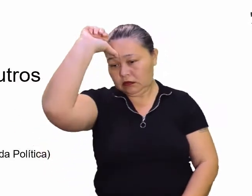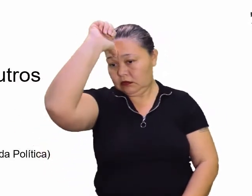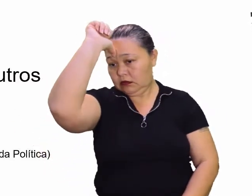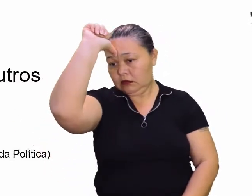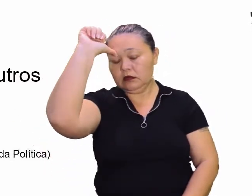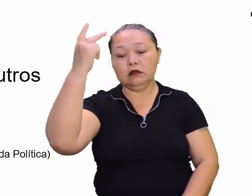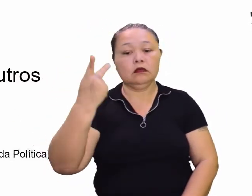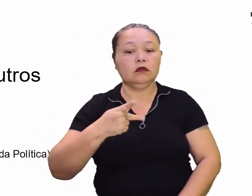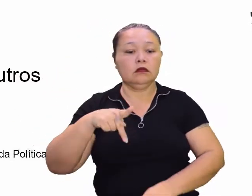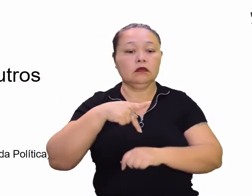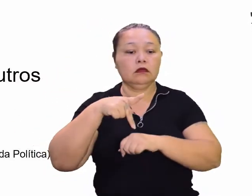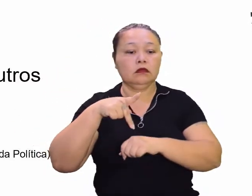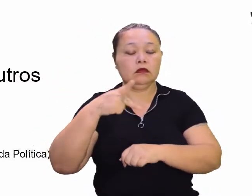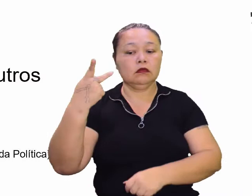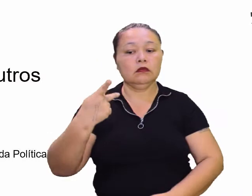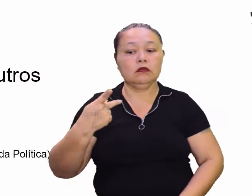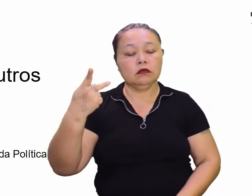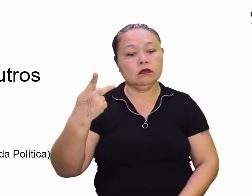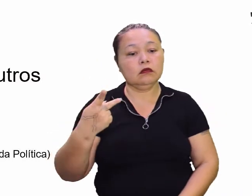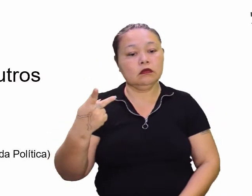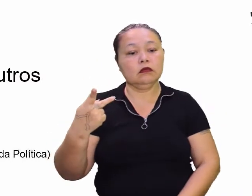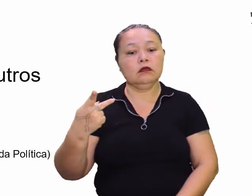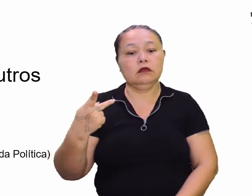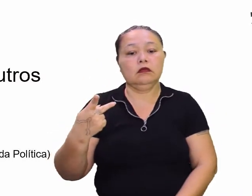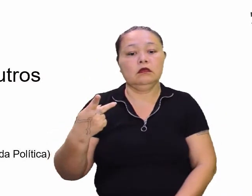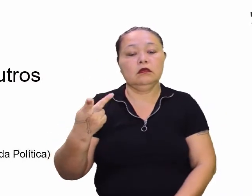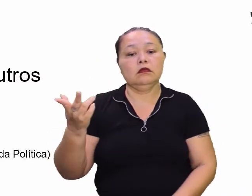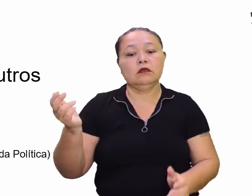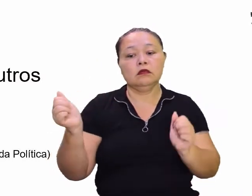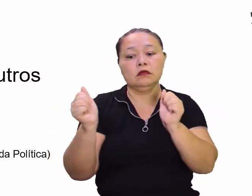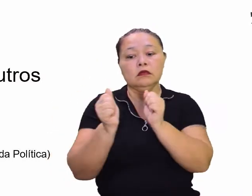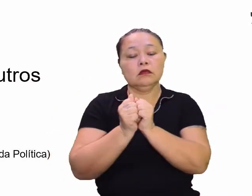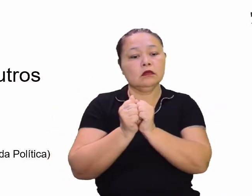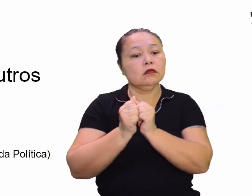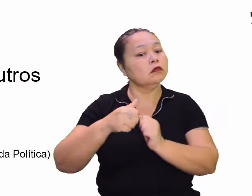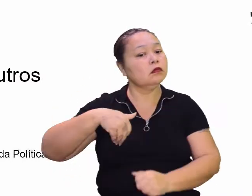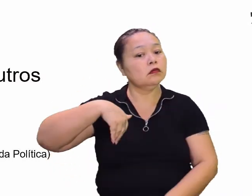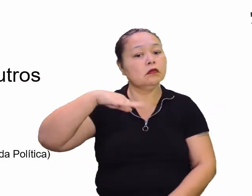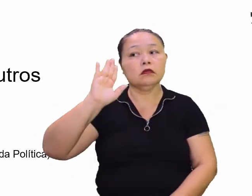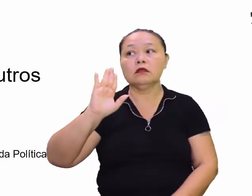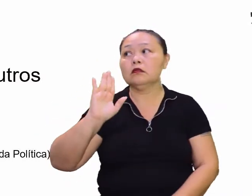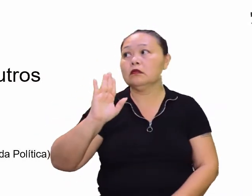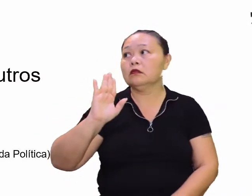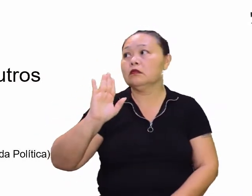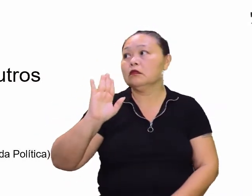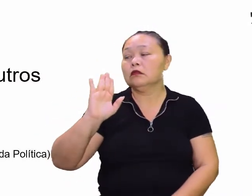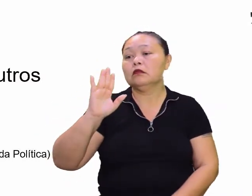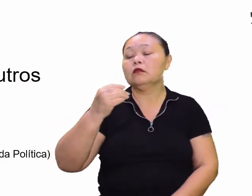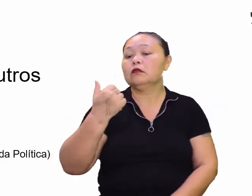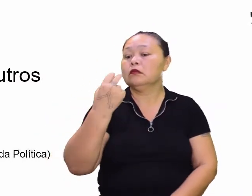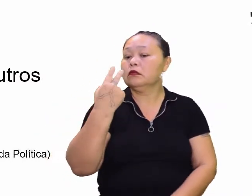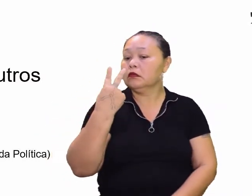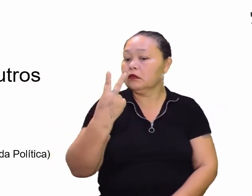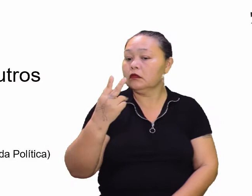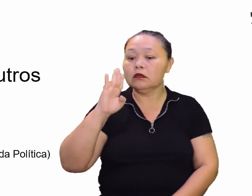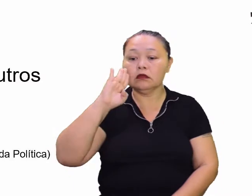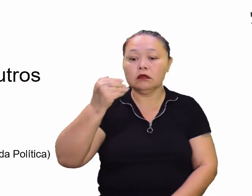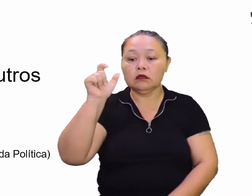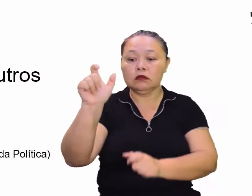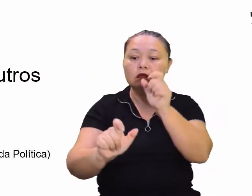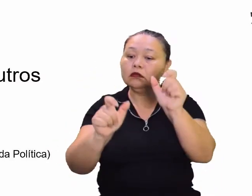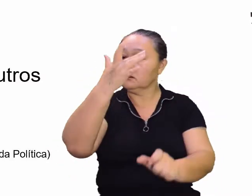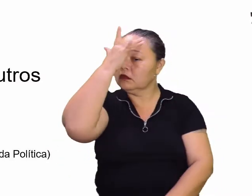Índia. Esses dois países juntos têm mais de 2 bilhões de